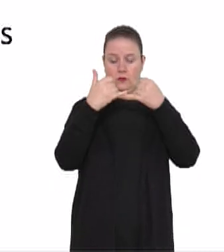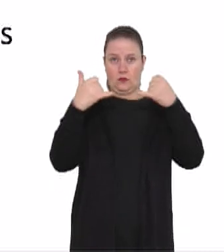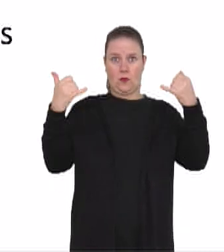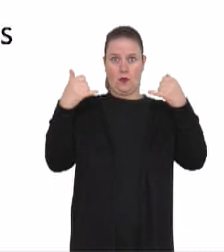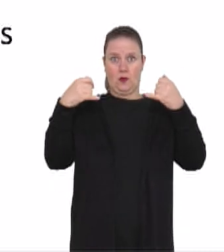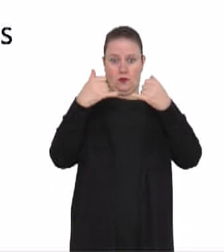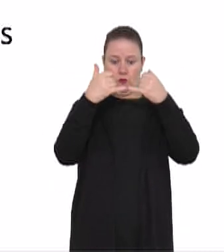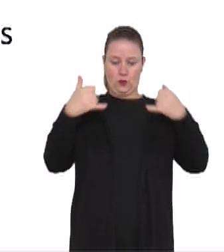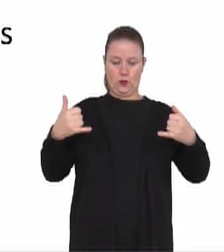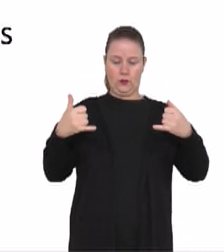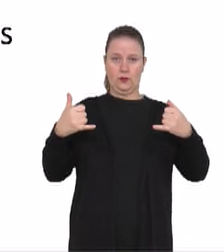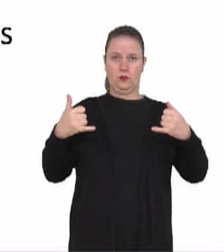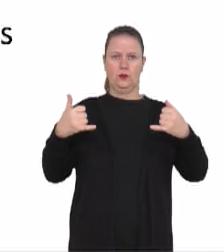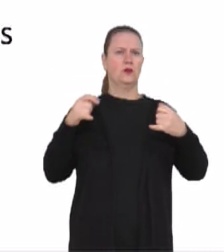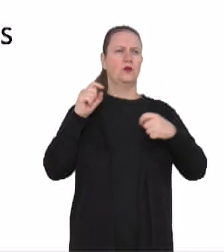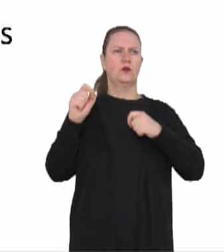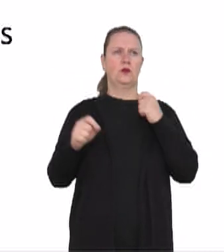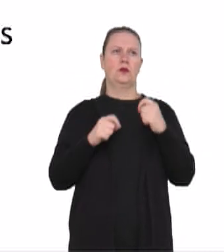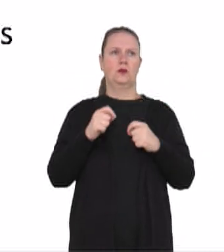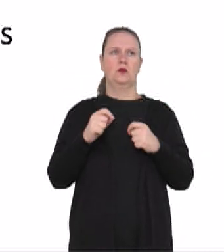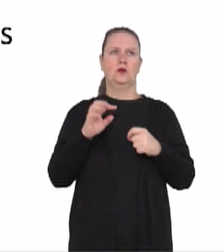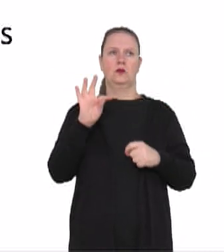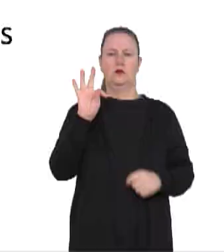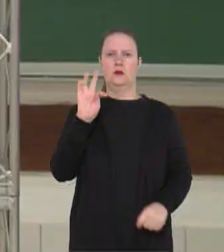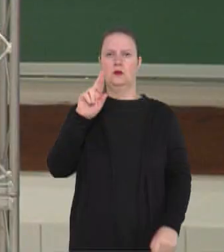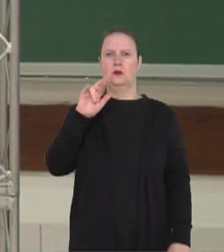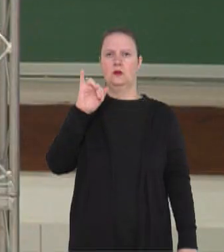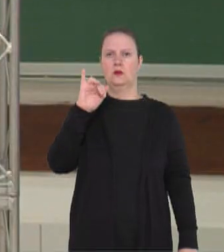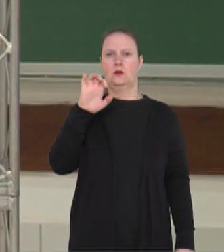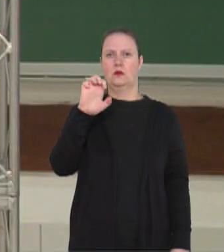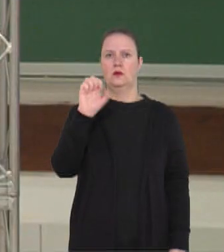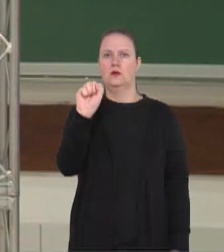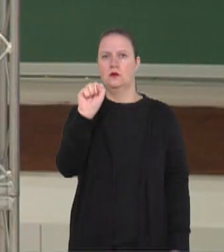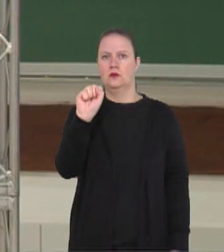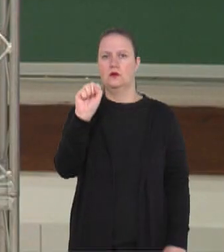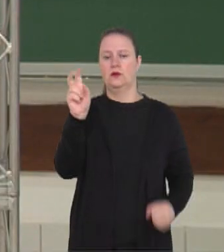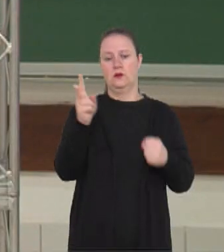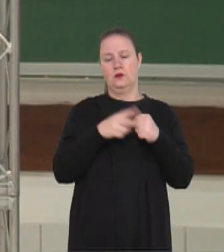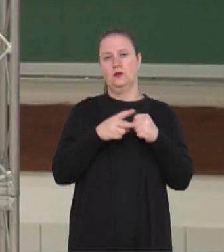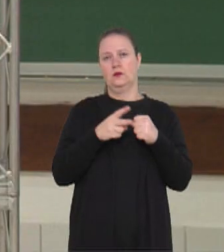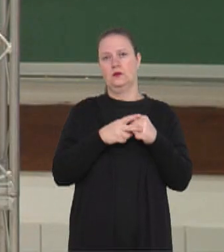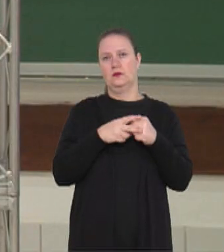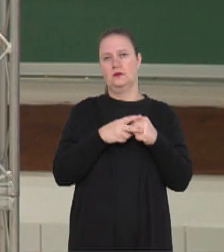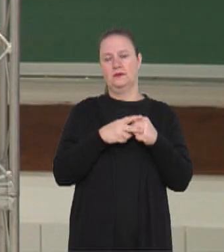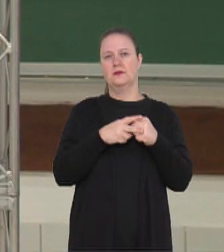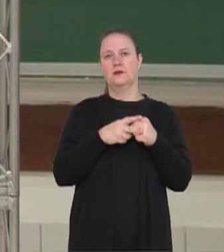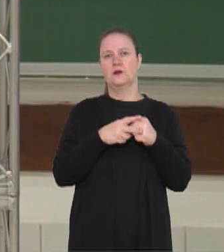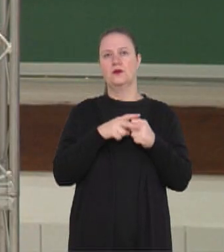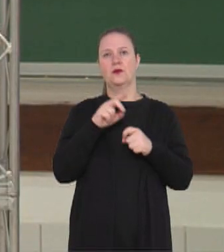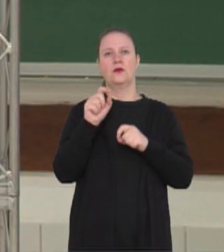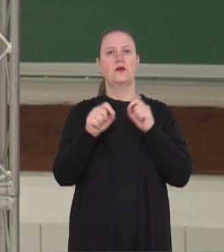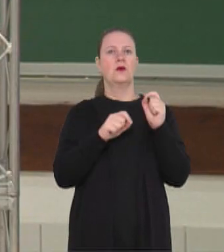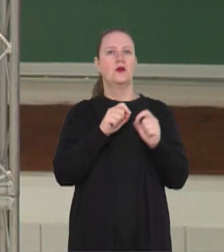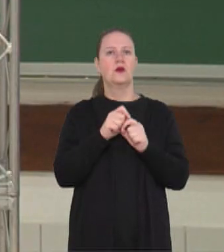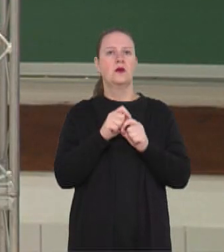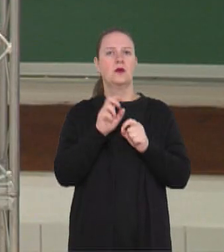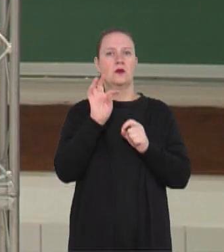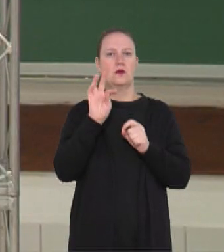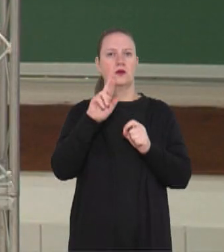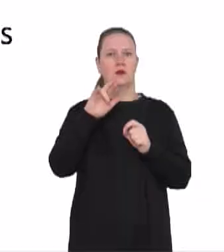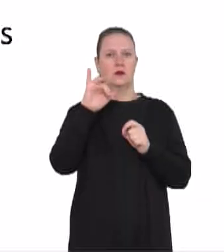she always tries. Então, ela sempre tenta. O verbo to try, que conjugado para Jane, ficou